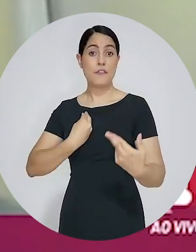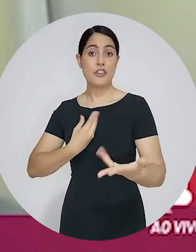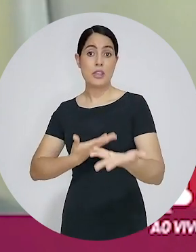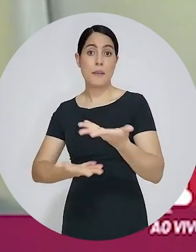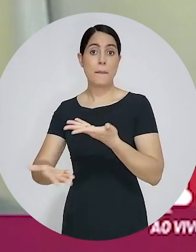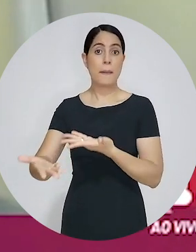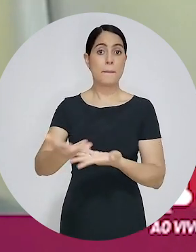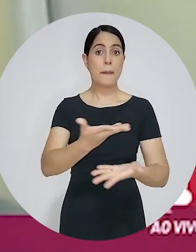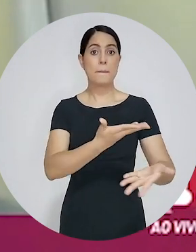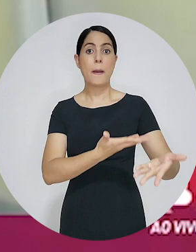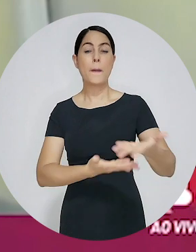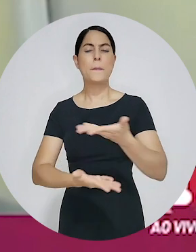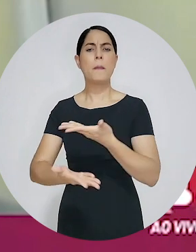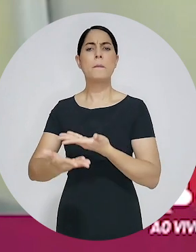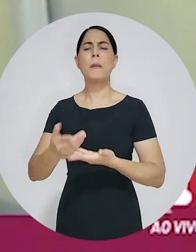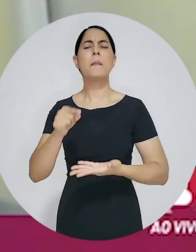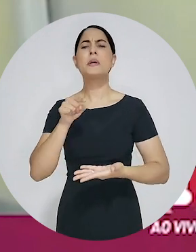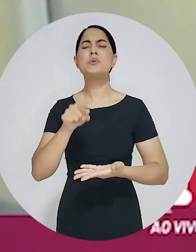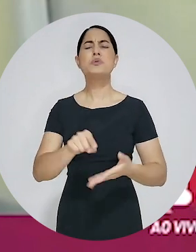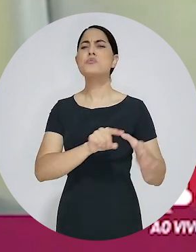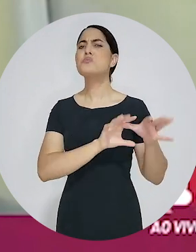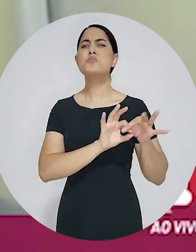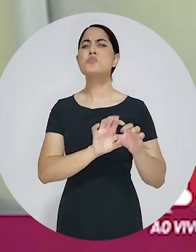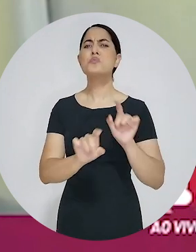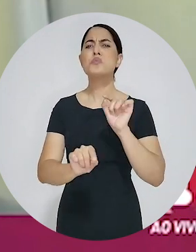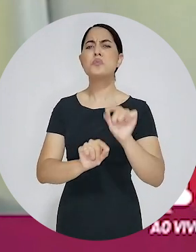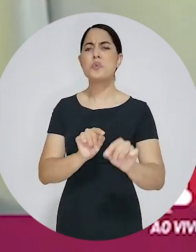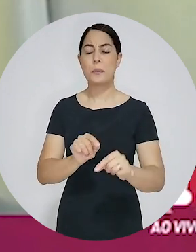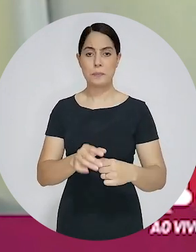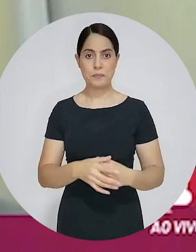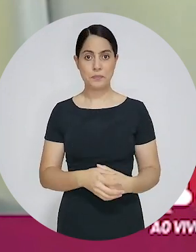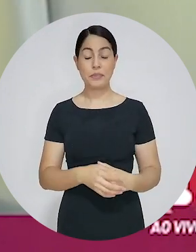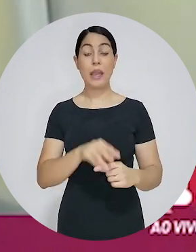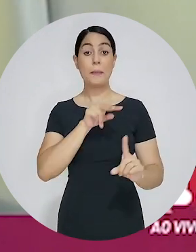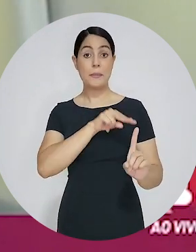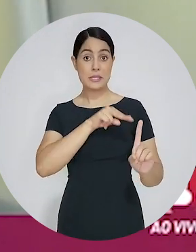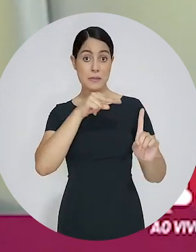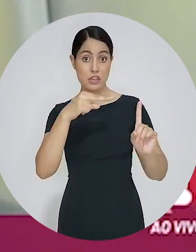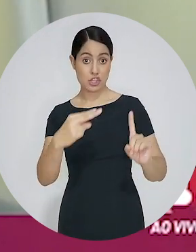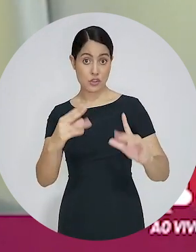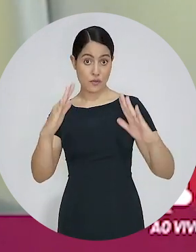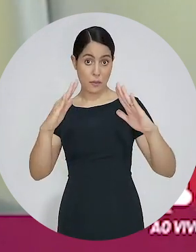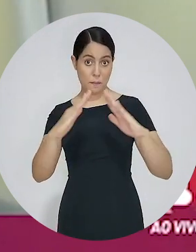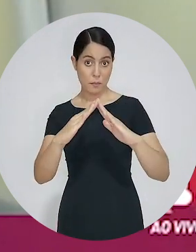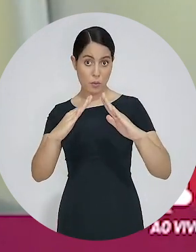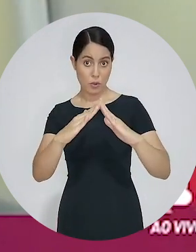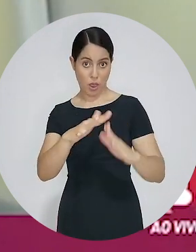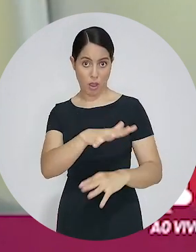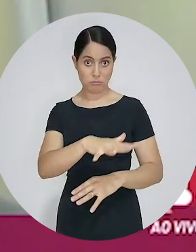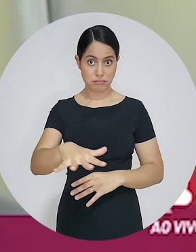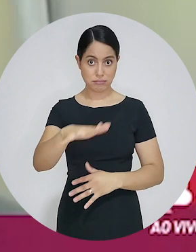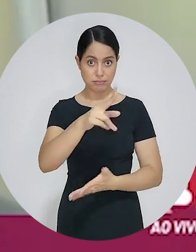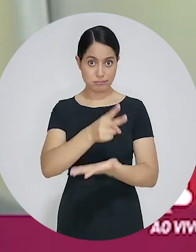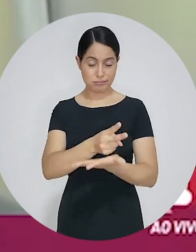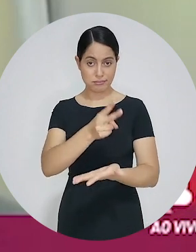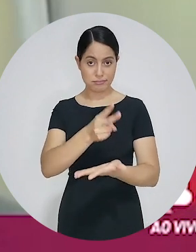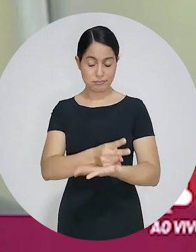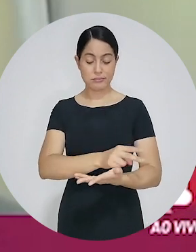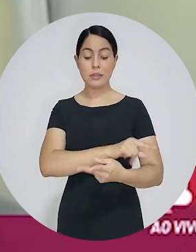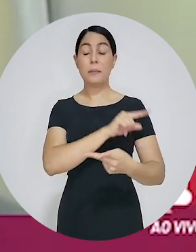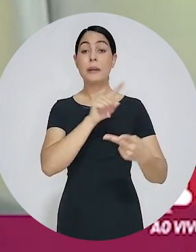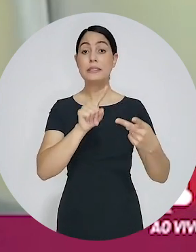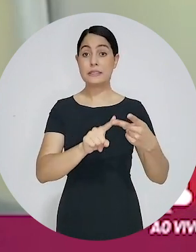em comum, né, essa expressão vida em comum, ela abrange não só a perspectiva dessa coabitação